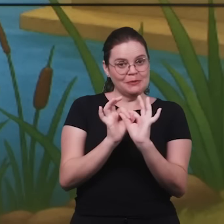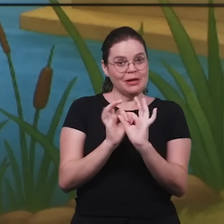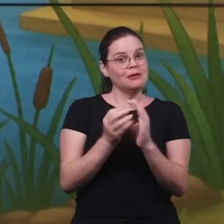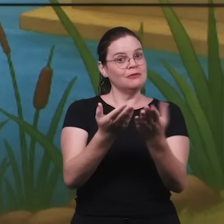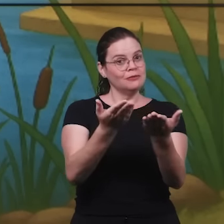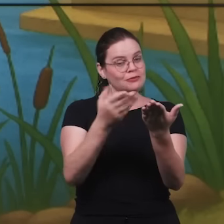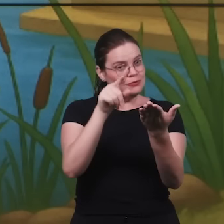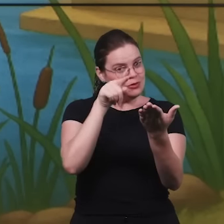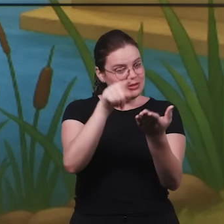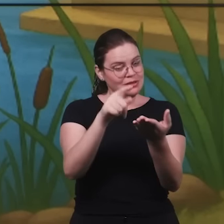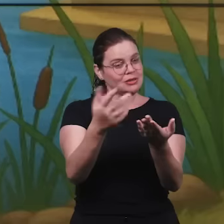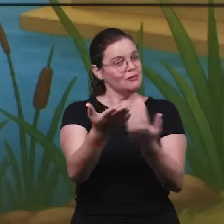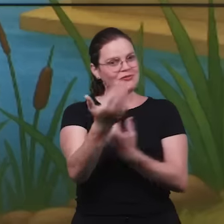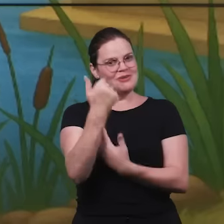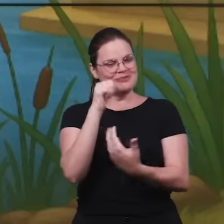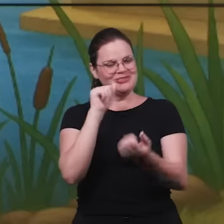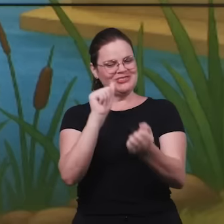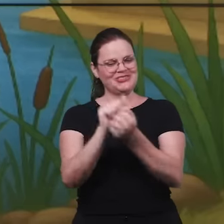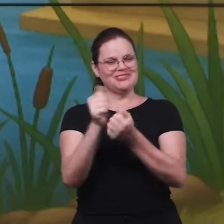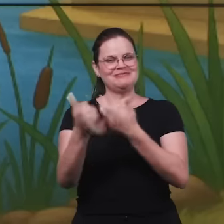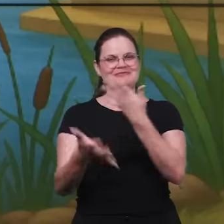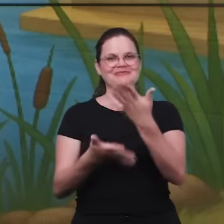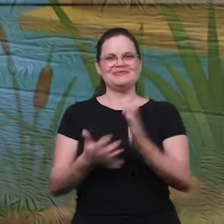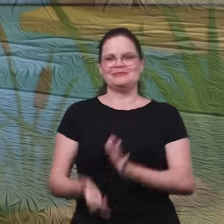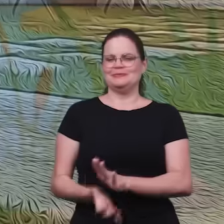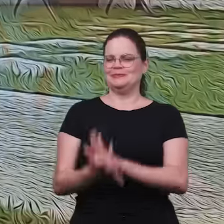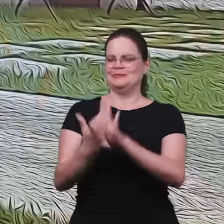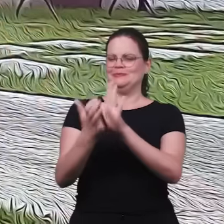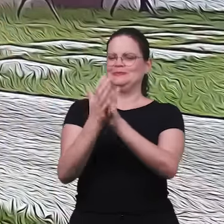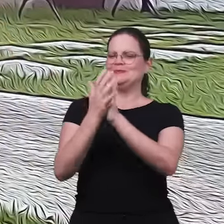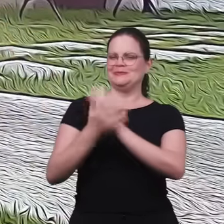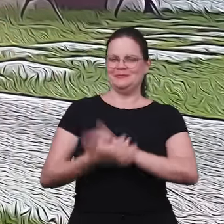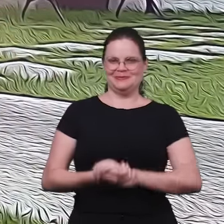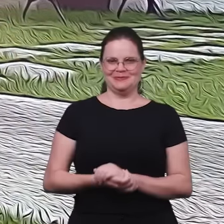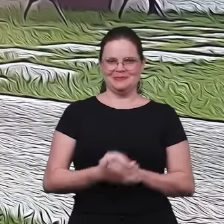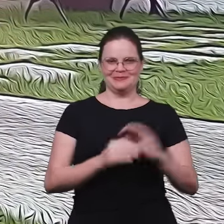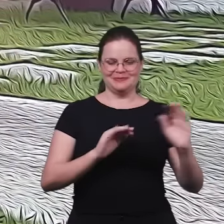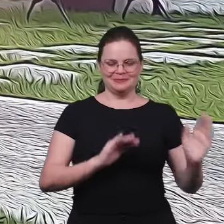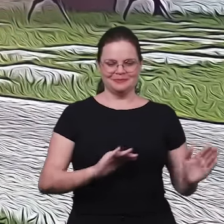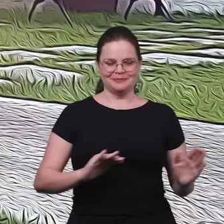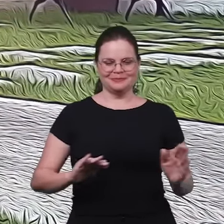você a cantar junto comigo o louvor Eu Clamo, Eu Oro.